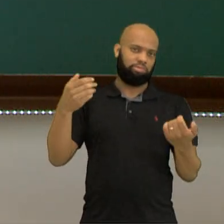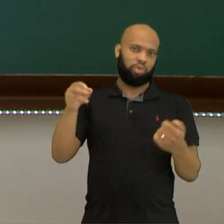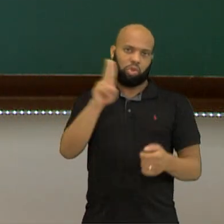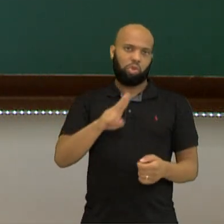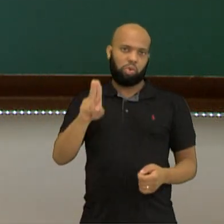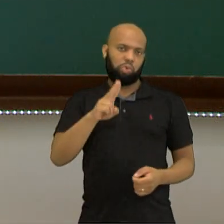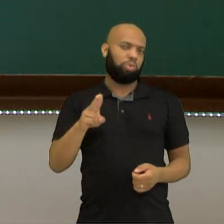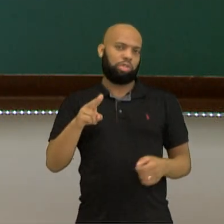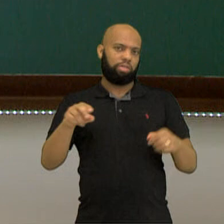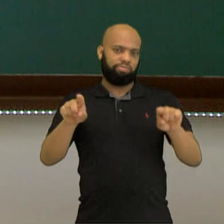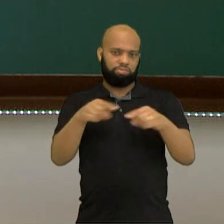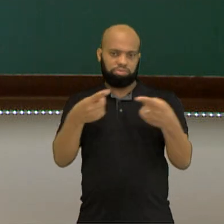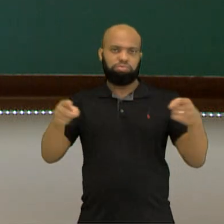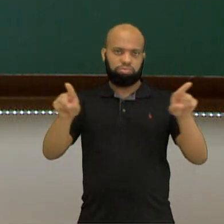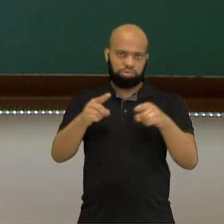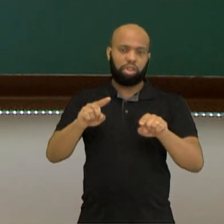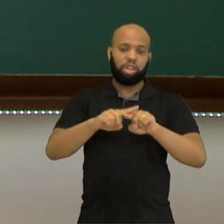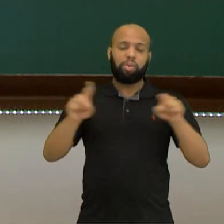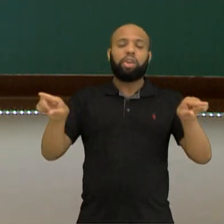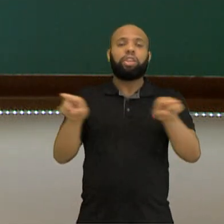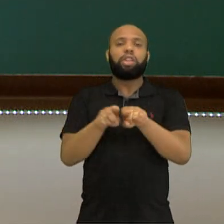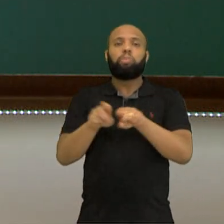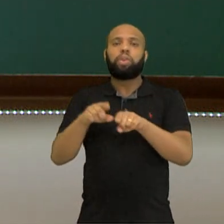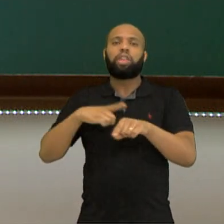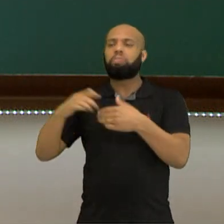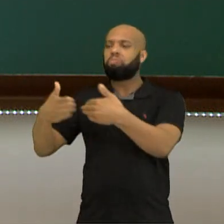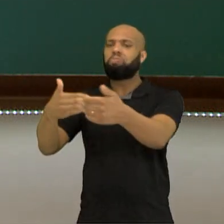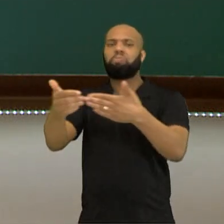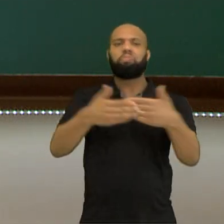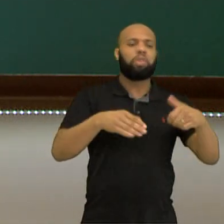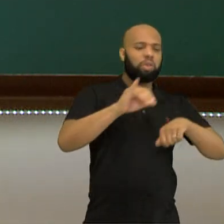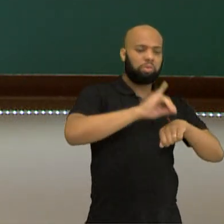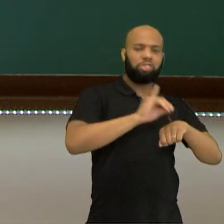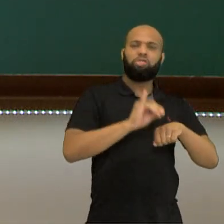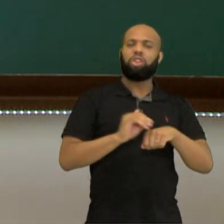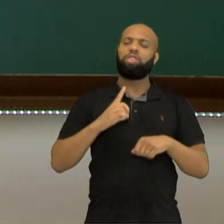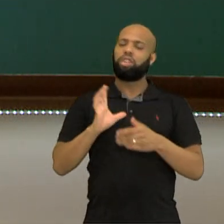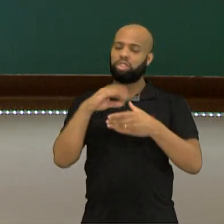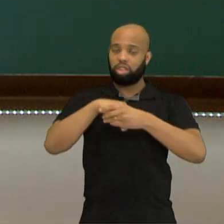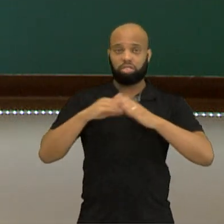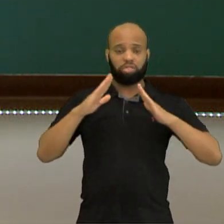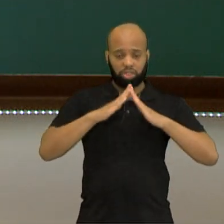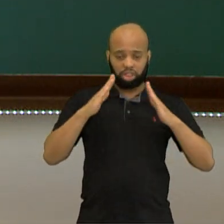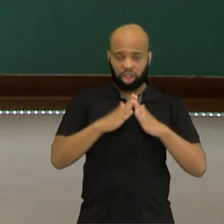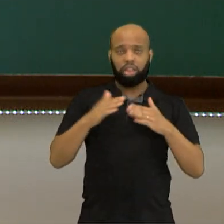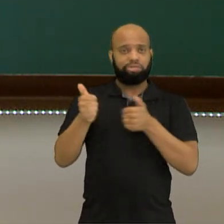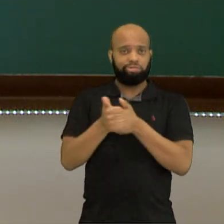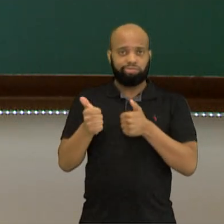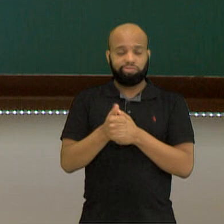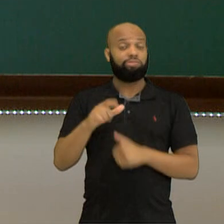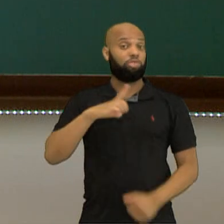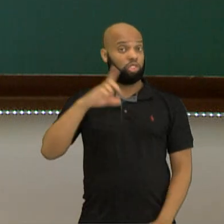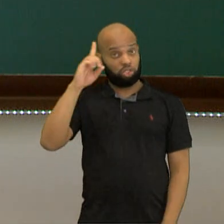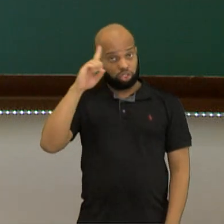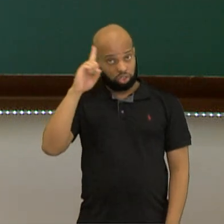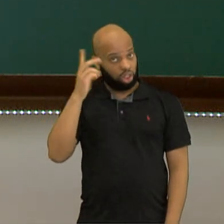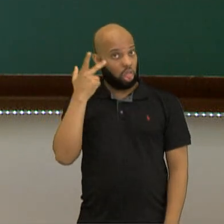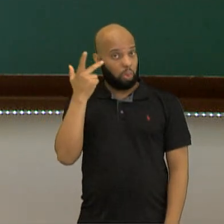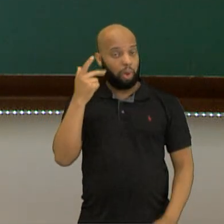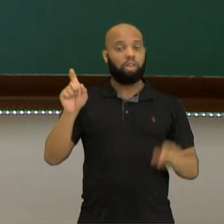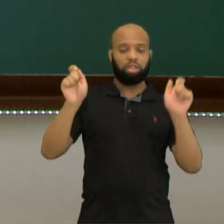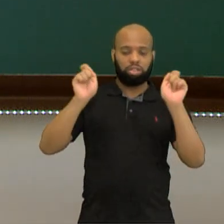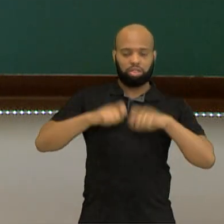como também aqueles objetos, utensílios domésticos que nós temos à nossa volta no dia a dia, podem